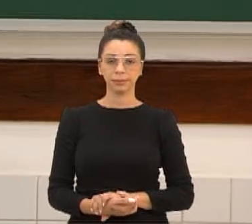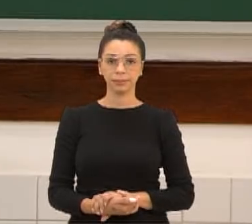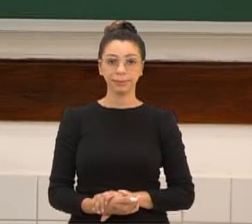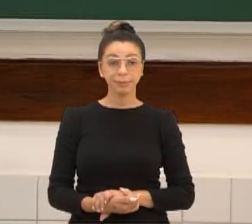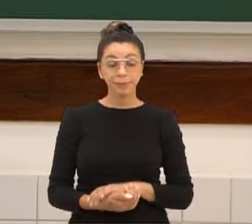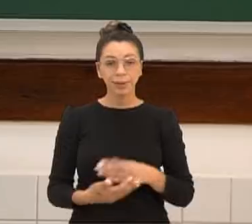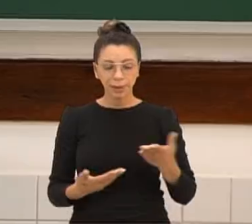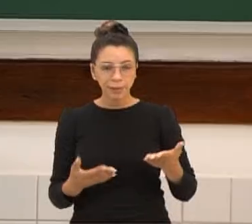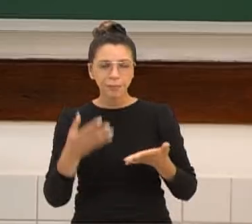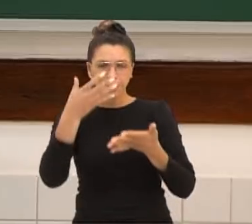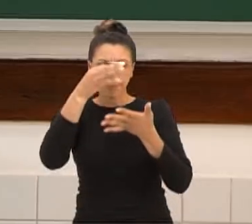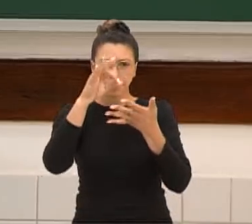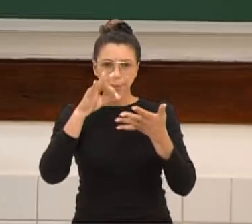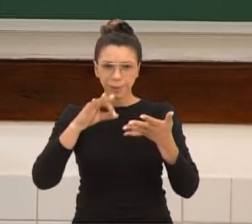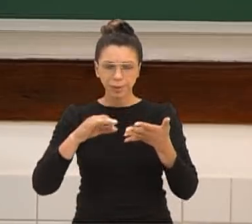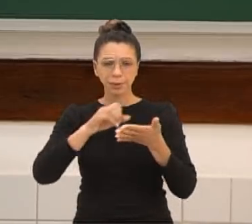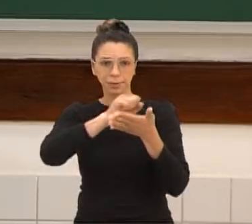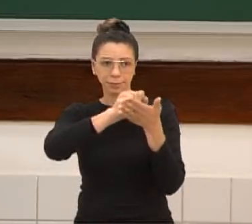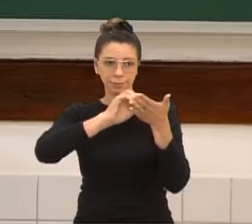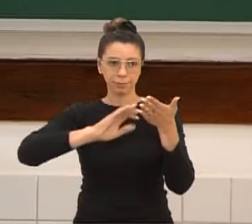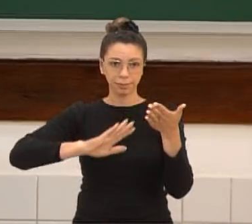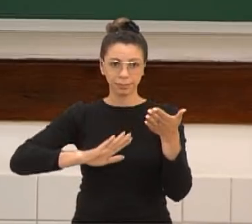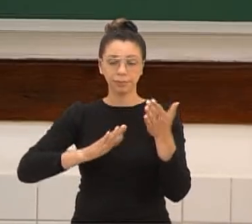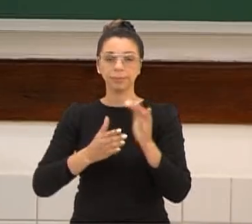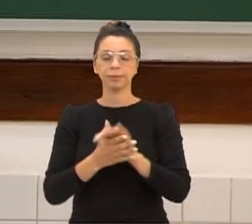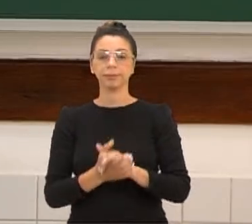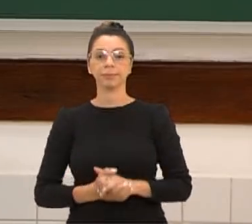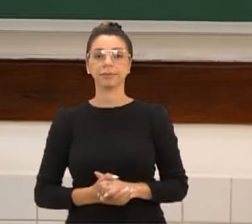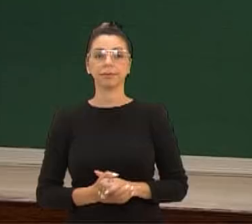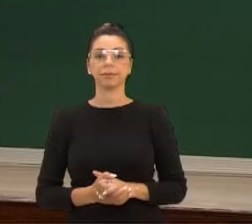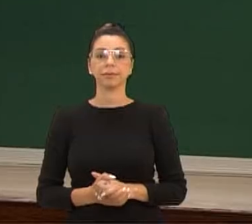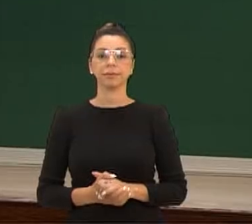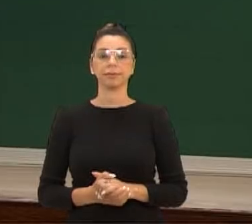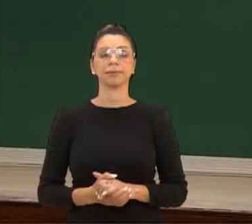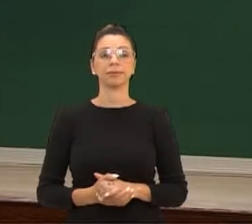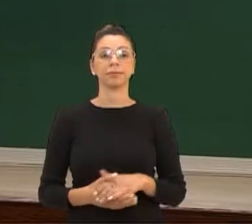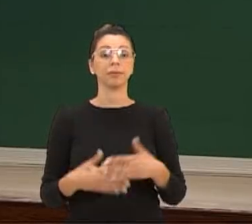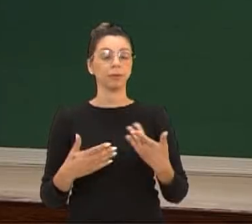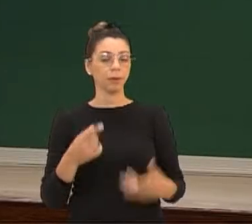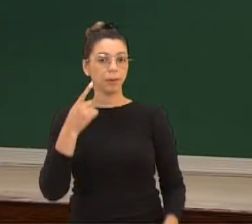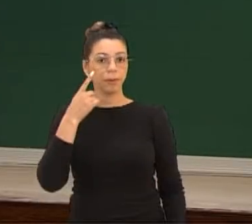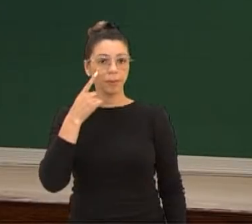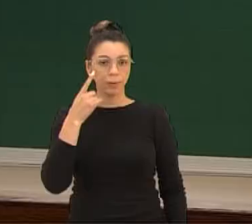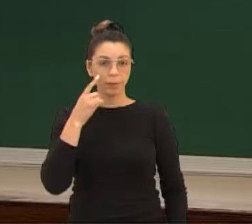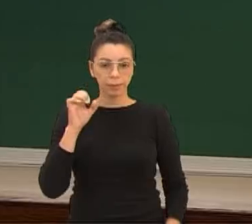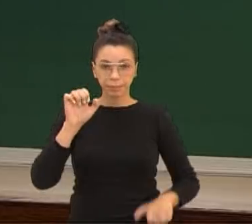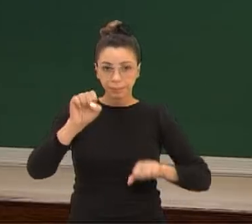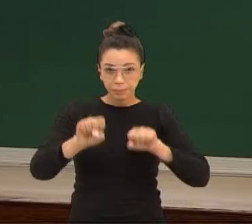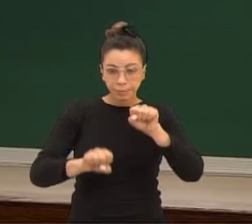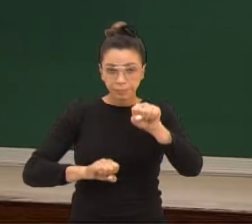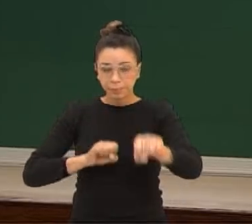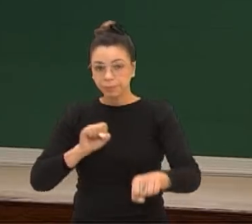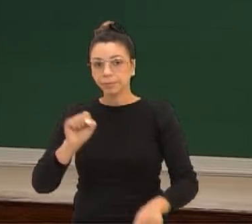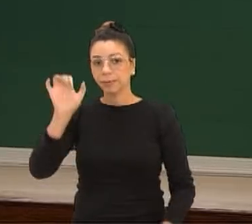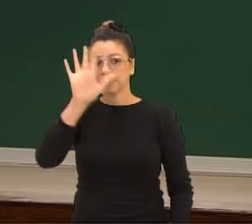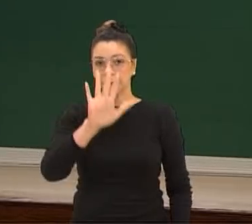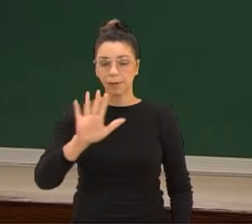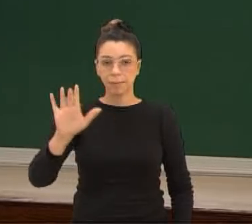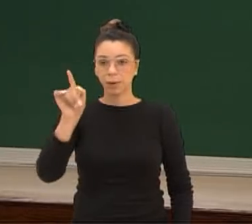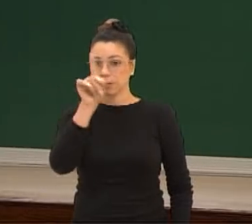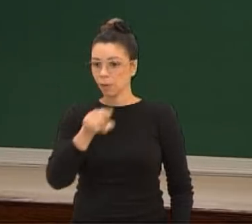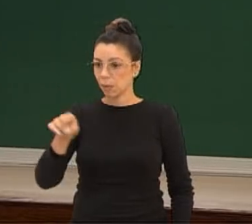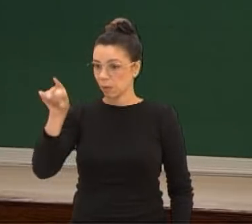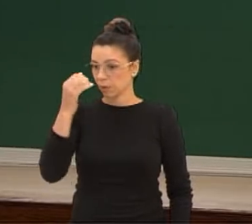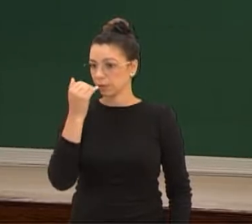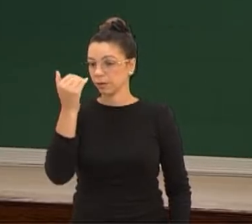Pessoal, vamos lá? Vamos corrigir nosso exercício? Então, vamos lá. Suponha no velocípede da imagem roda dianteira tenha